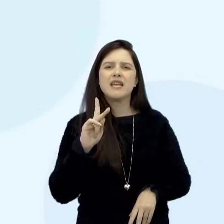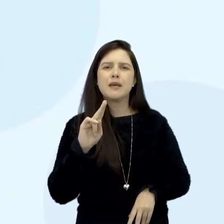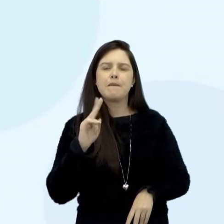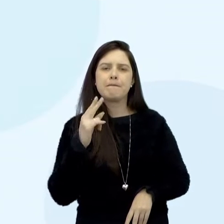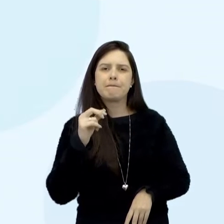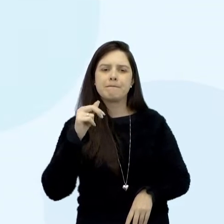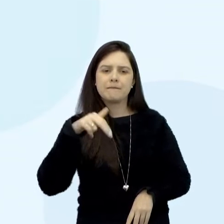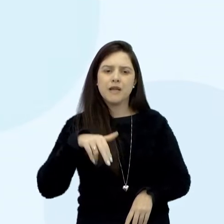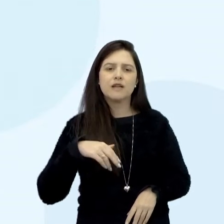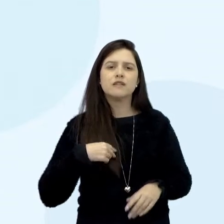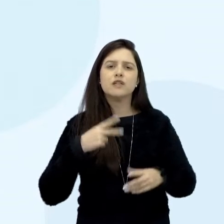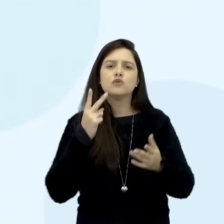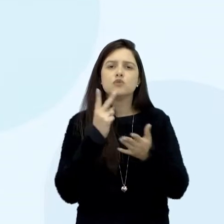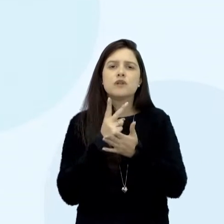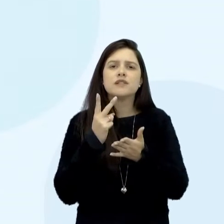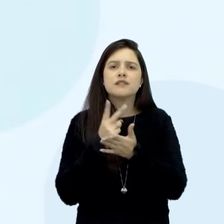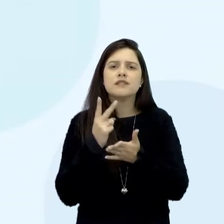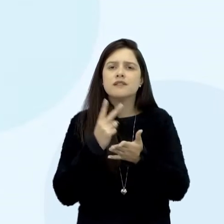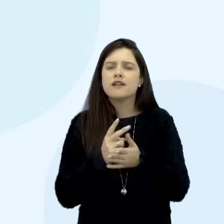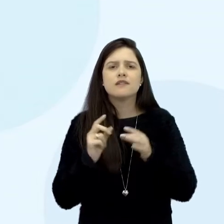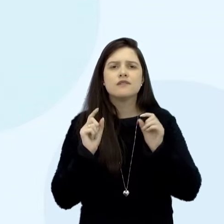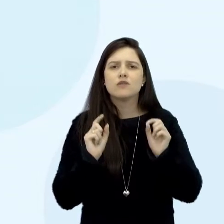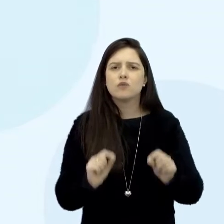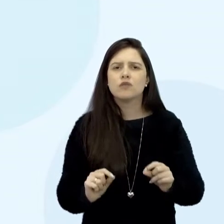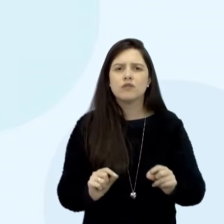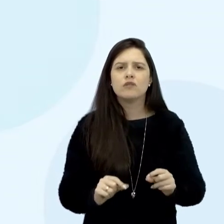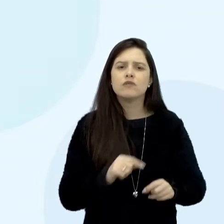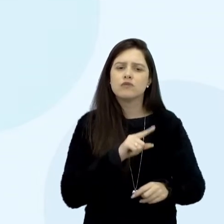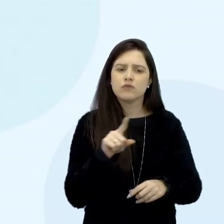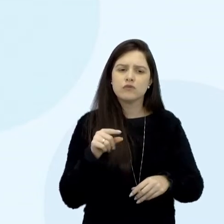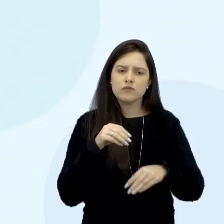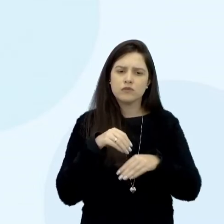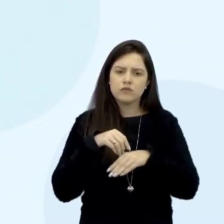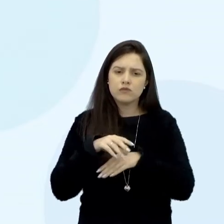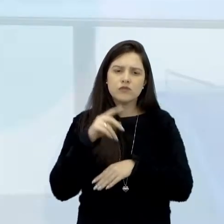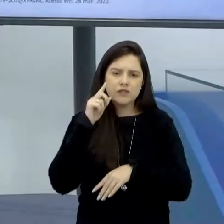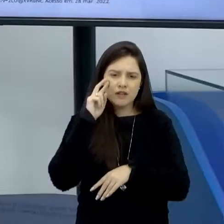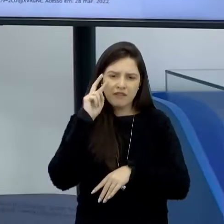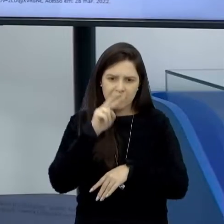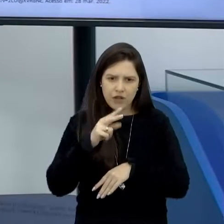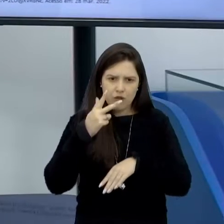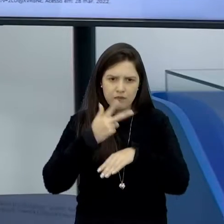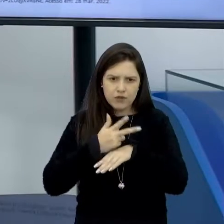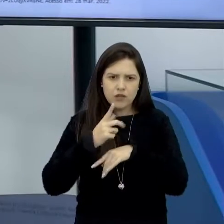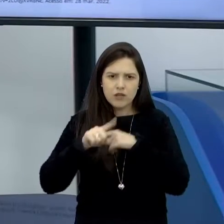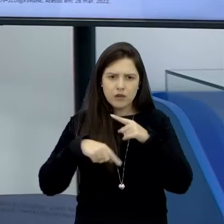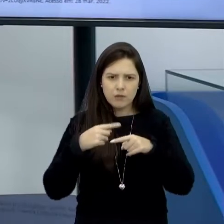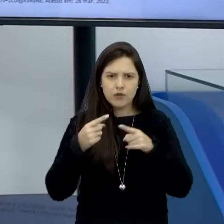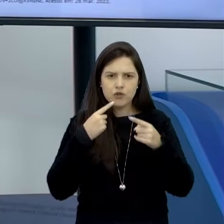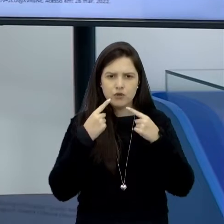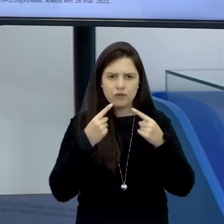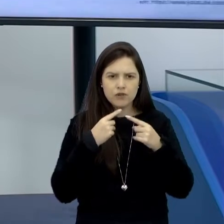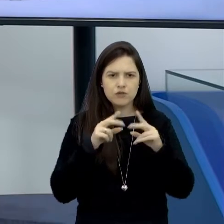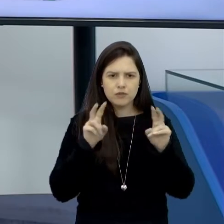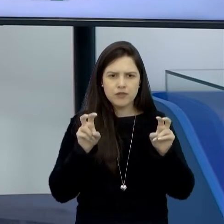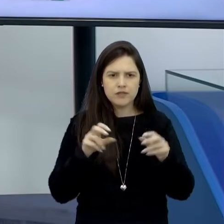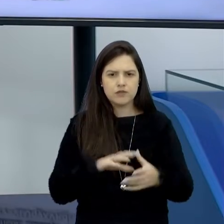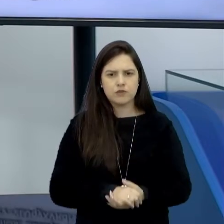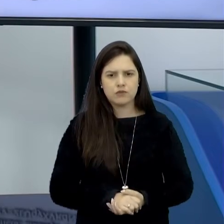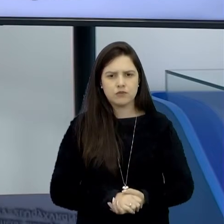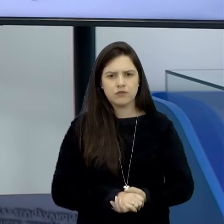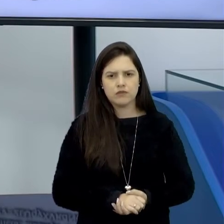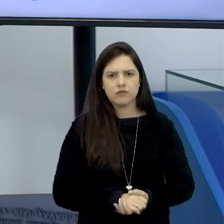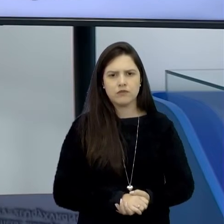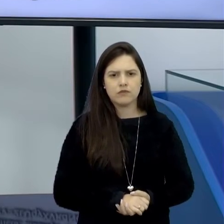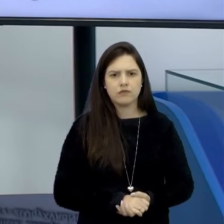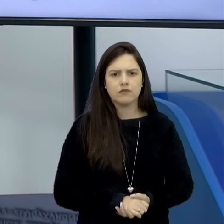anos de existência e eu vou deixar vocês com esse vídeo, na volta a gente conversa um pouquinho sobre ele.